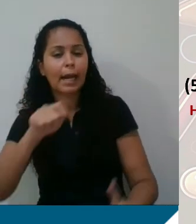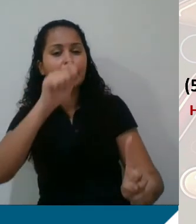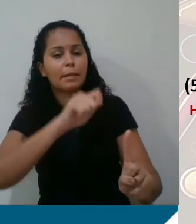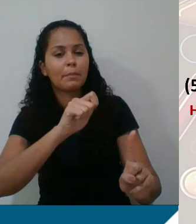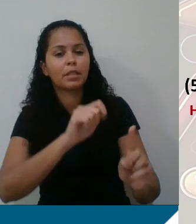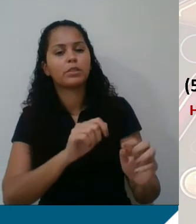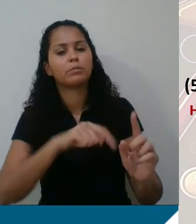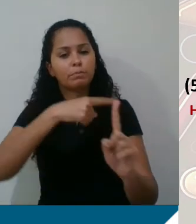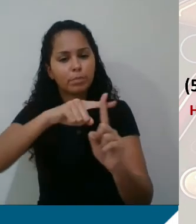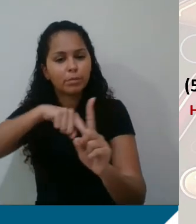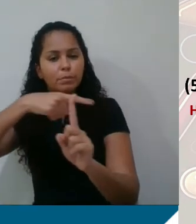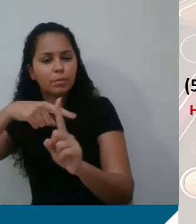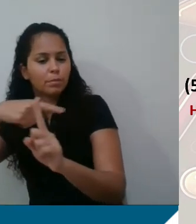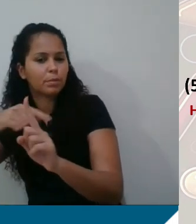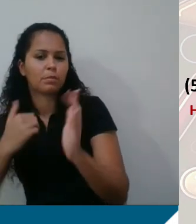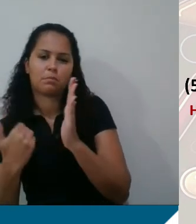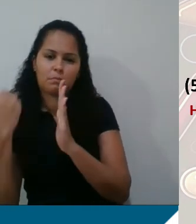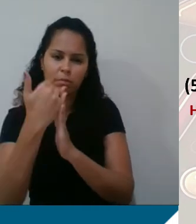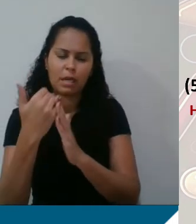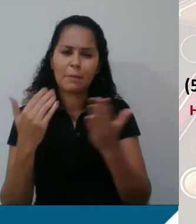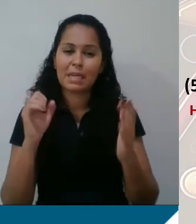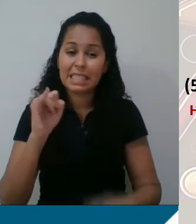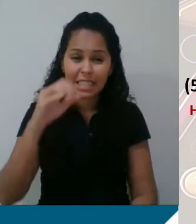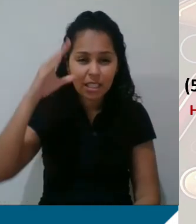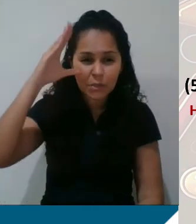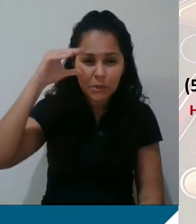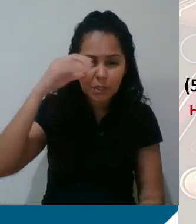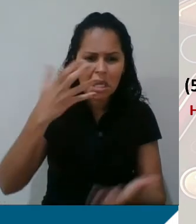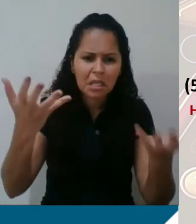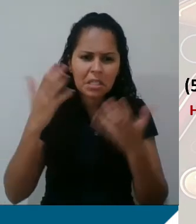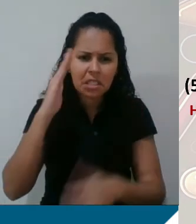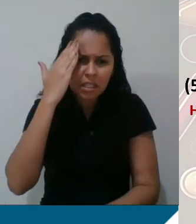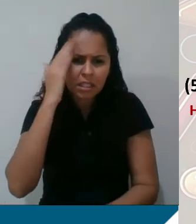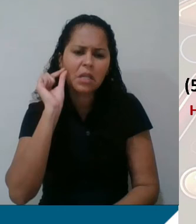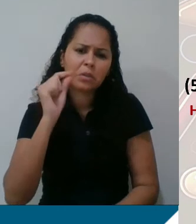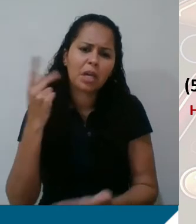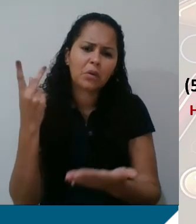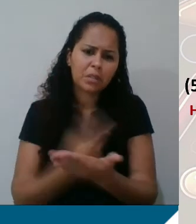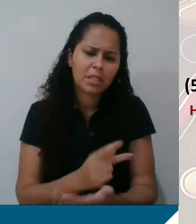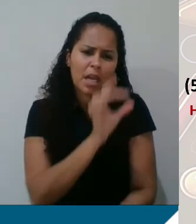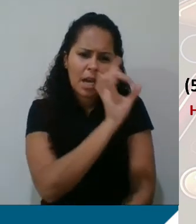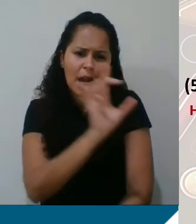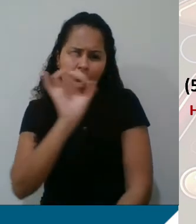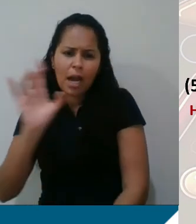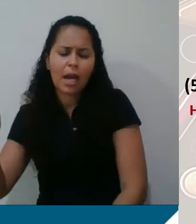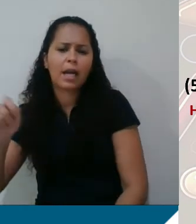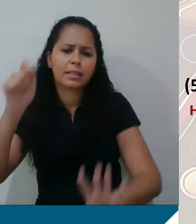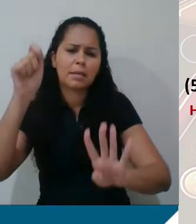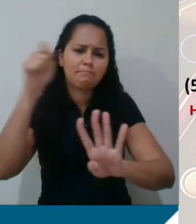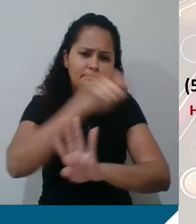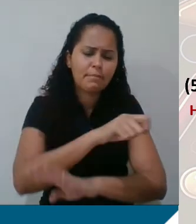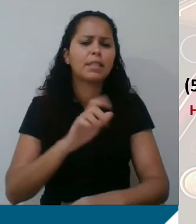maior. Mas isso não é interessante para a gente neste momento, não. Mas se você, por curiosidade, quiser entender o que estava acontecendo mês a mês,